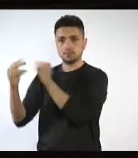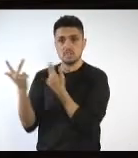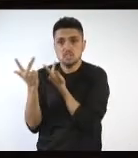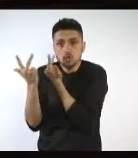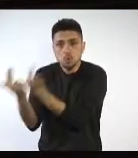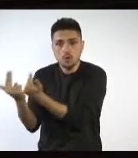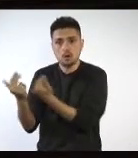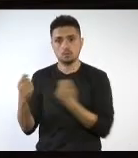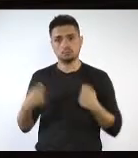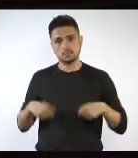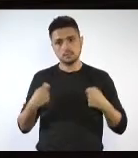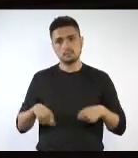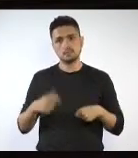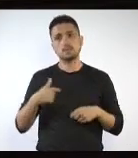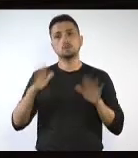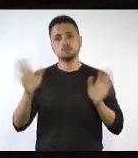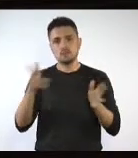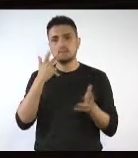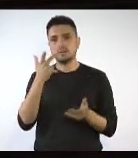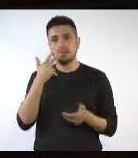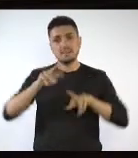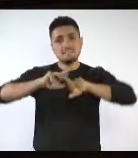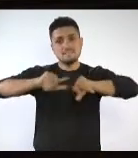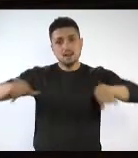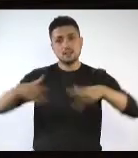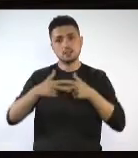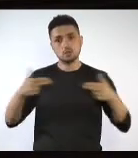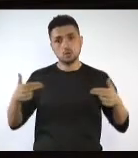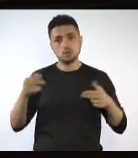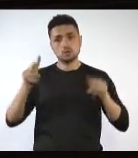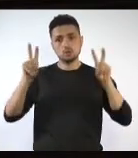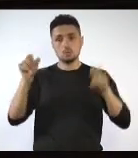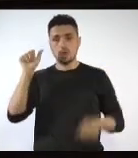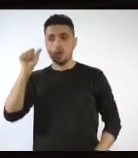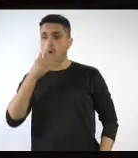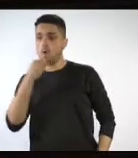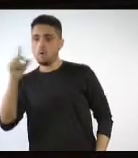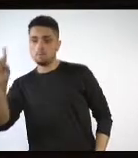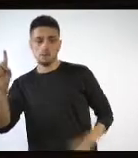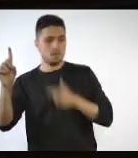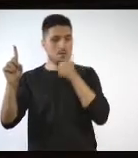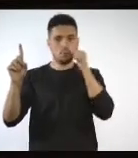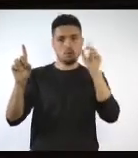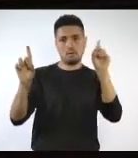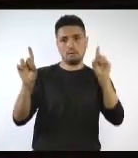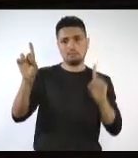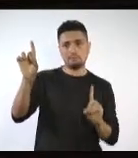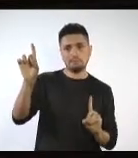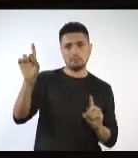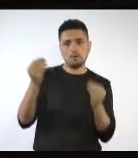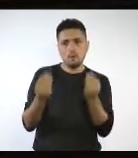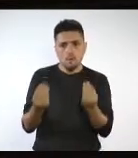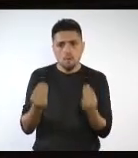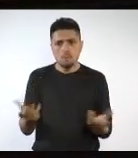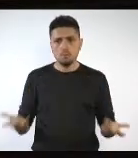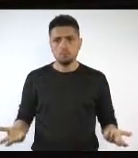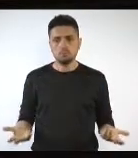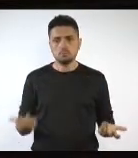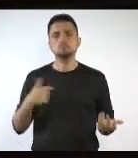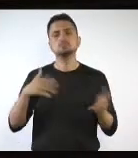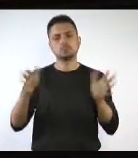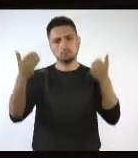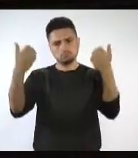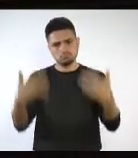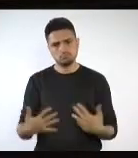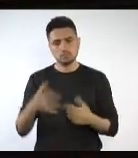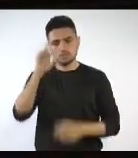de desigualdade na relação entre mulheres e homens na nossa sociedade. Então, no dia 8 de março,